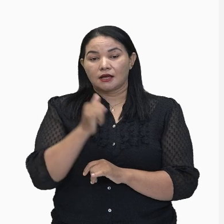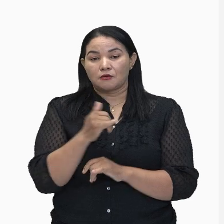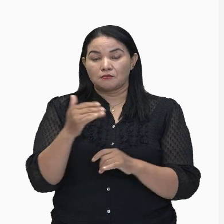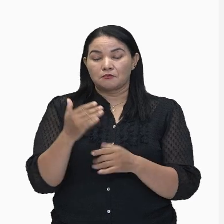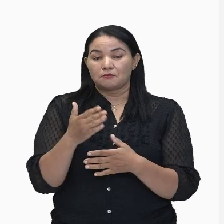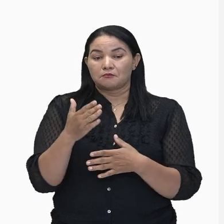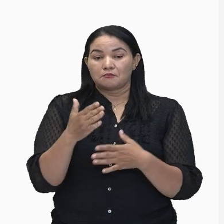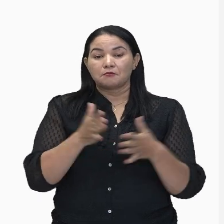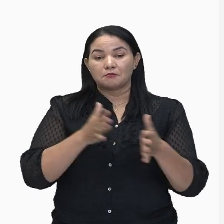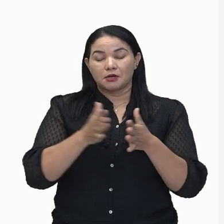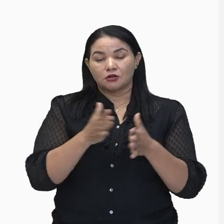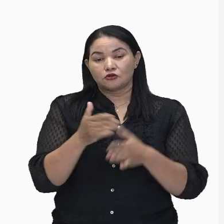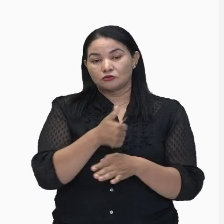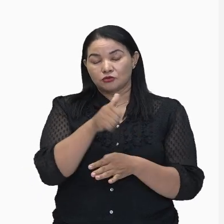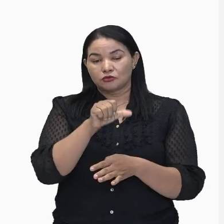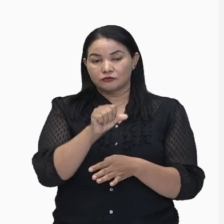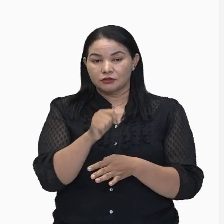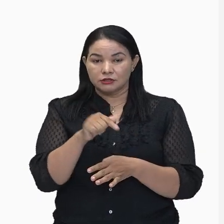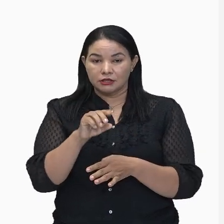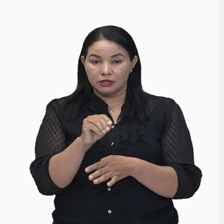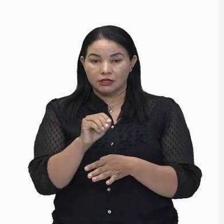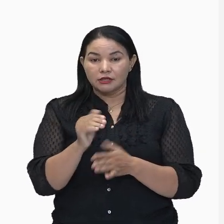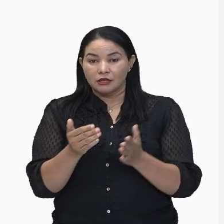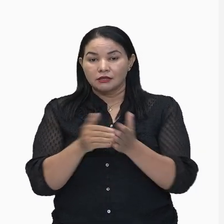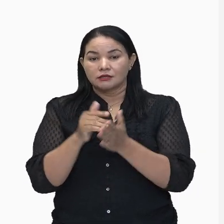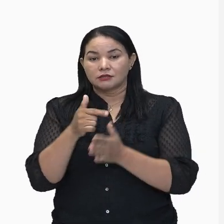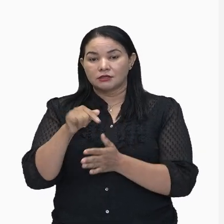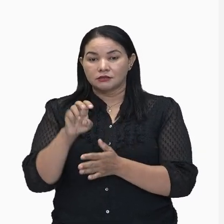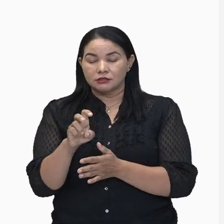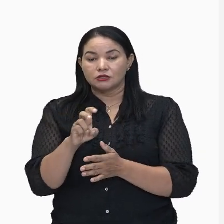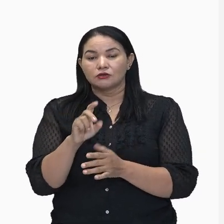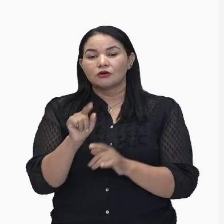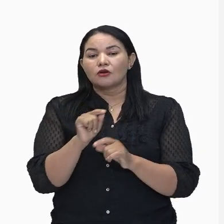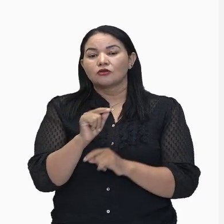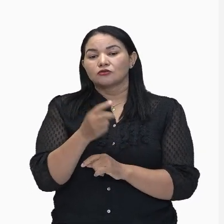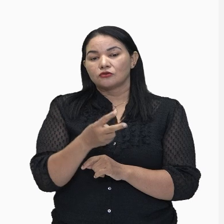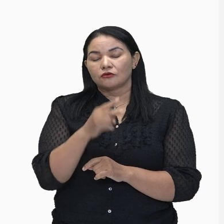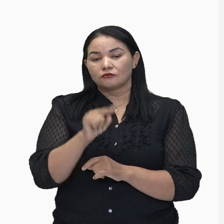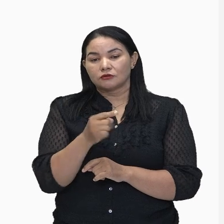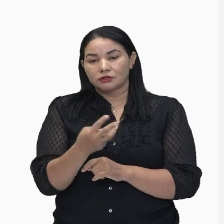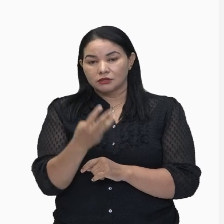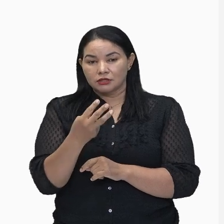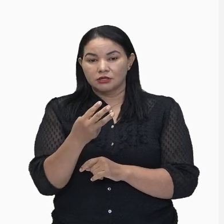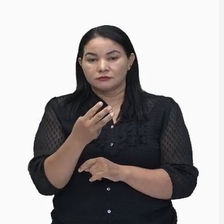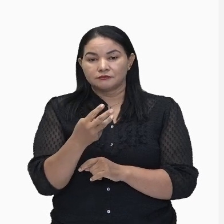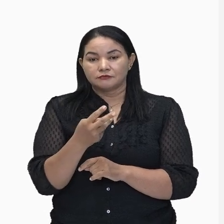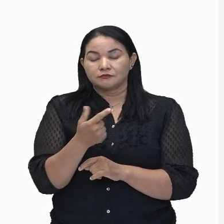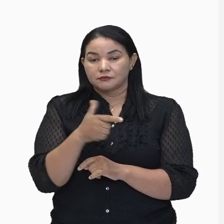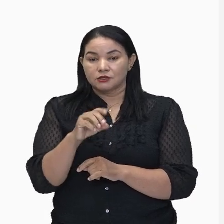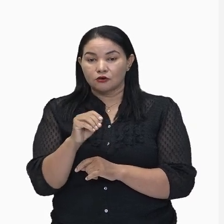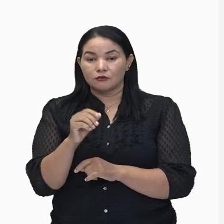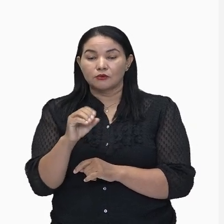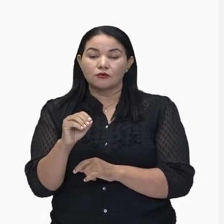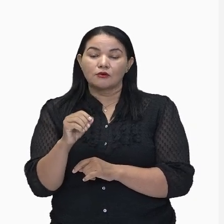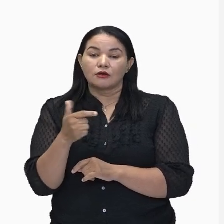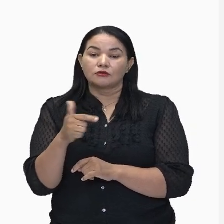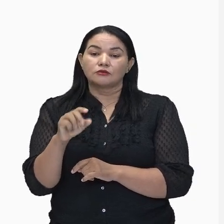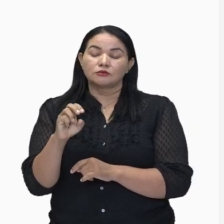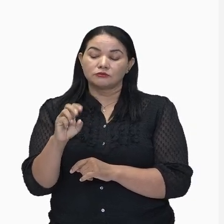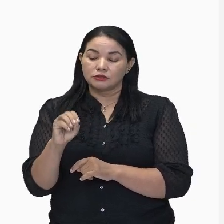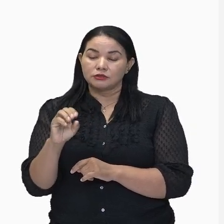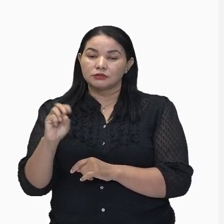1970 a 75, né? Tinha ali em torno de 2,3 filhos e 2000 a 2005 já diminuiu